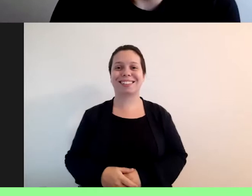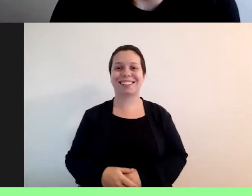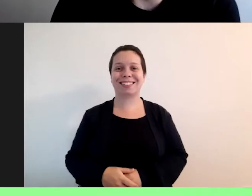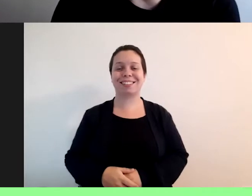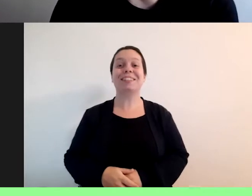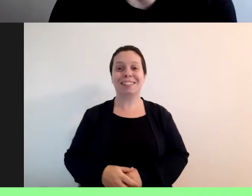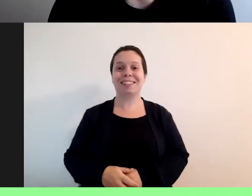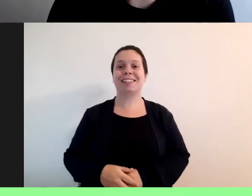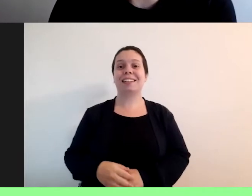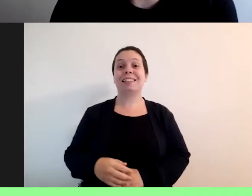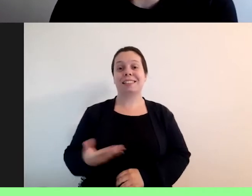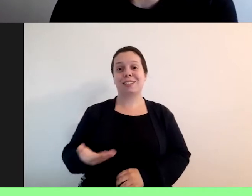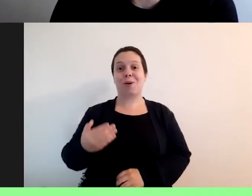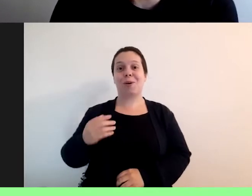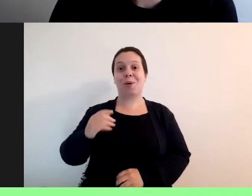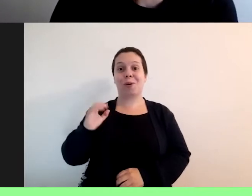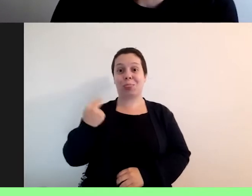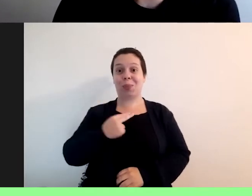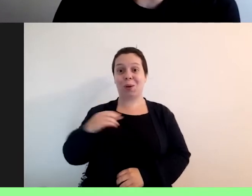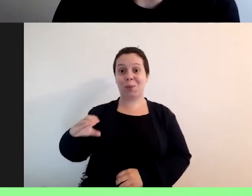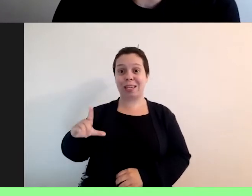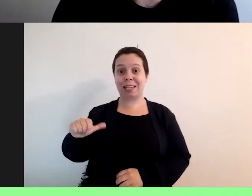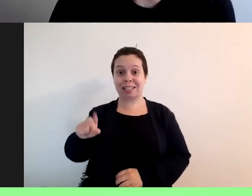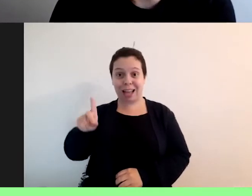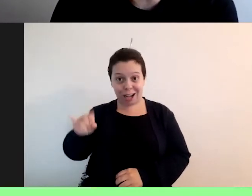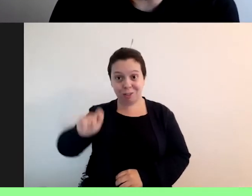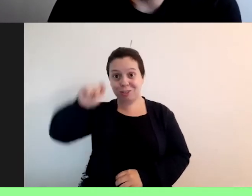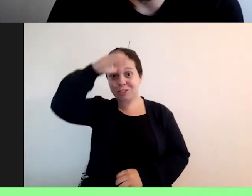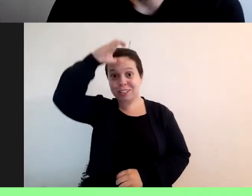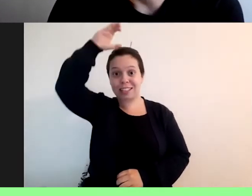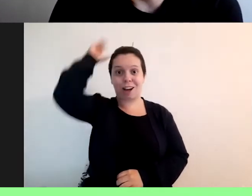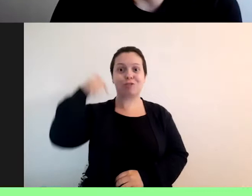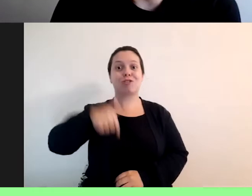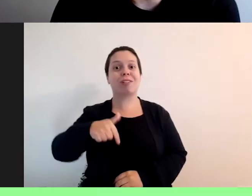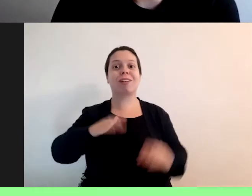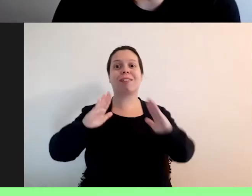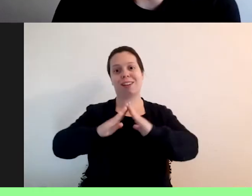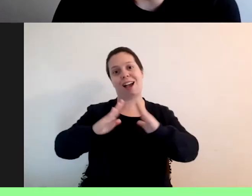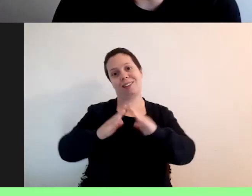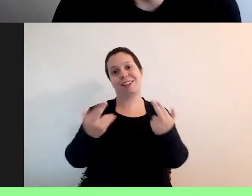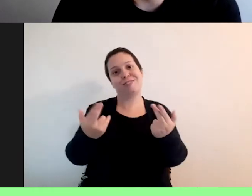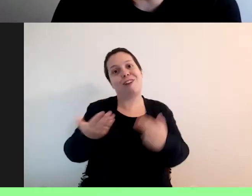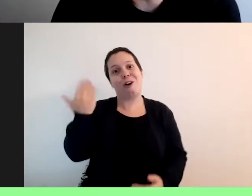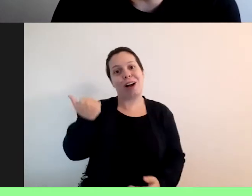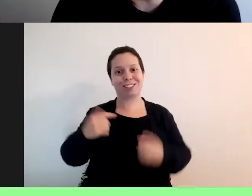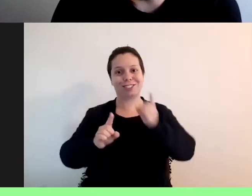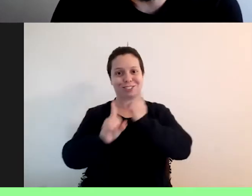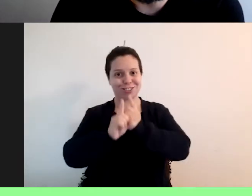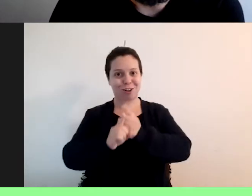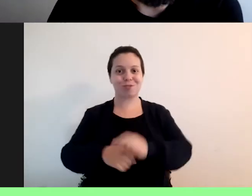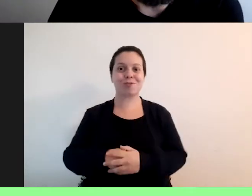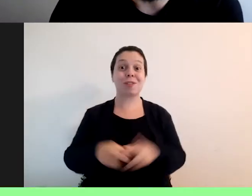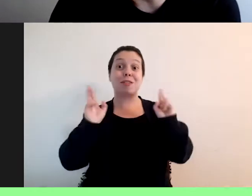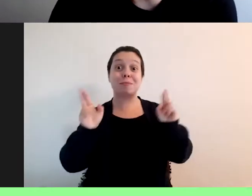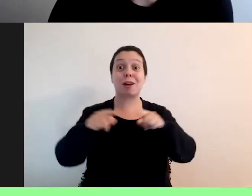Cláudio e eu estou aqui na minha casa, assim como nos encontros anteriores. Espero que estejam todos aí nas respectivas